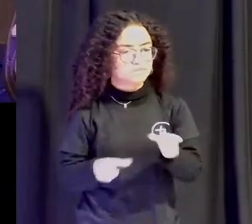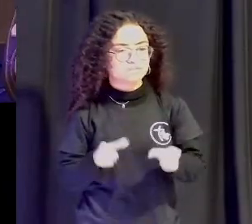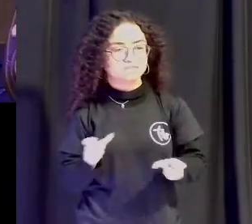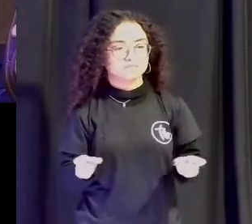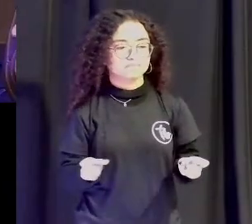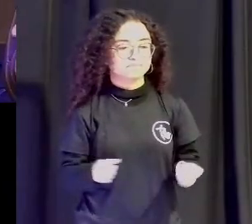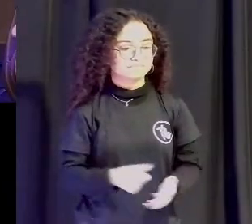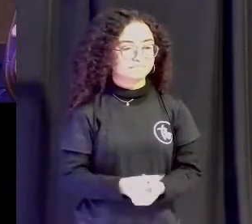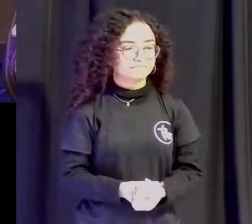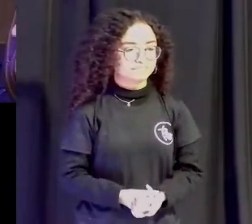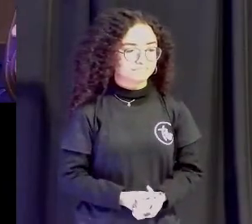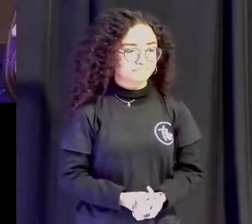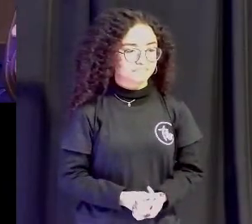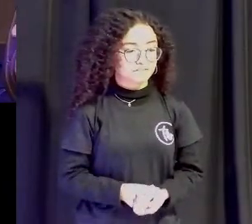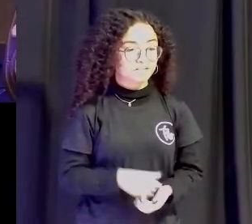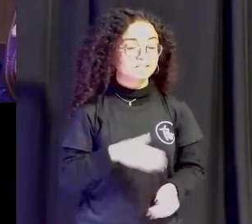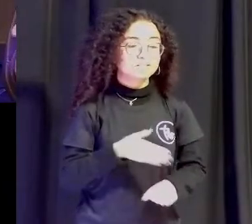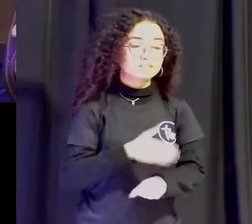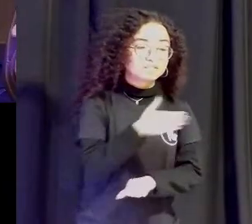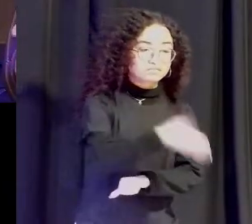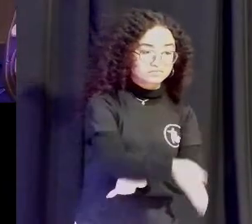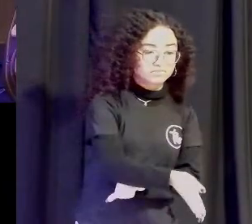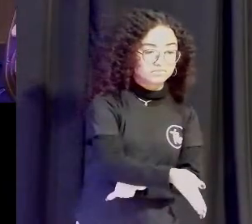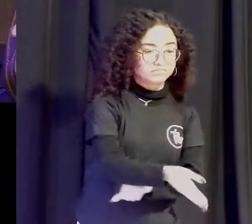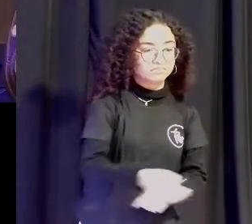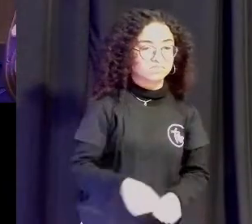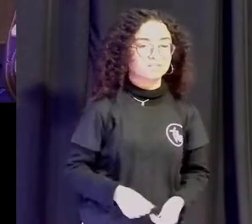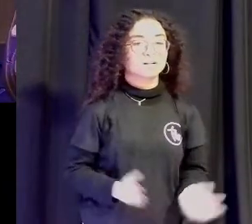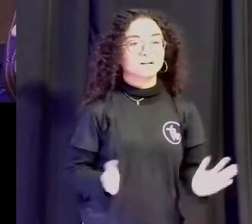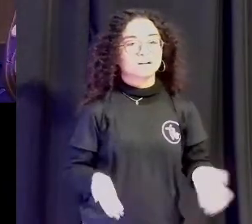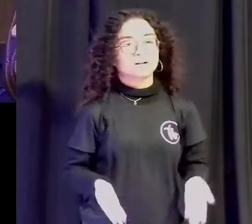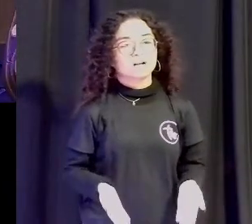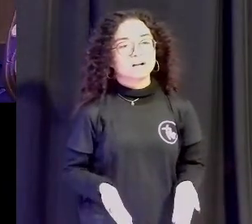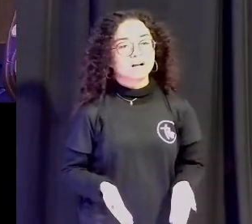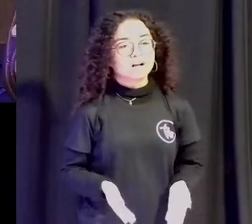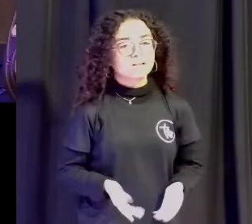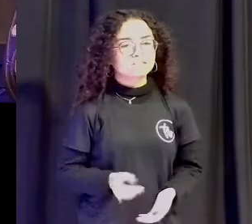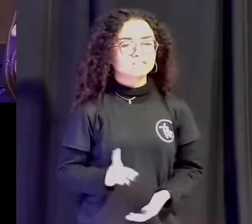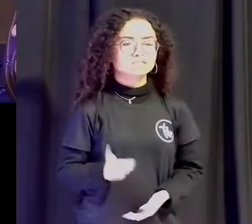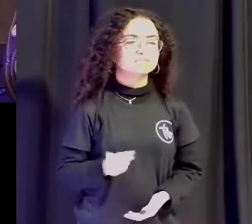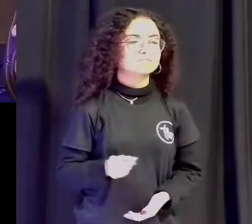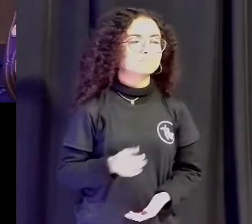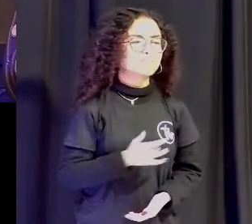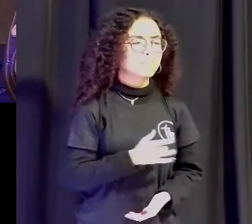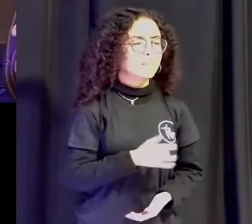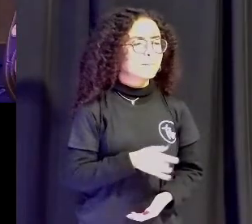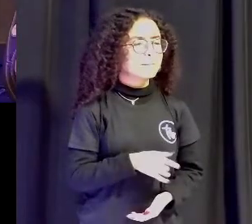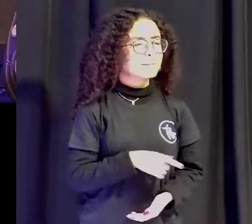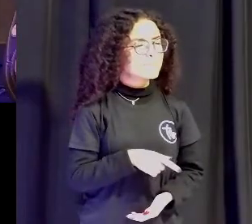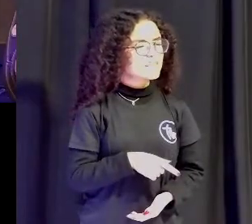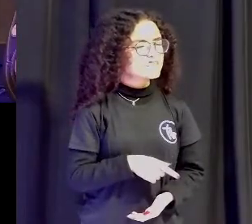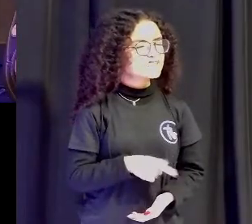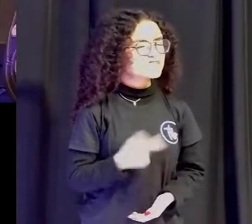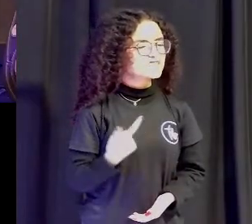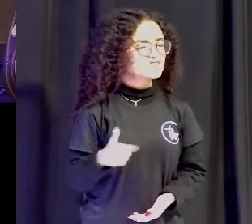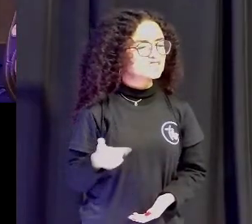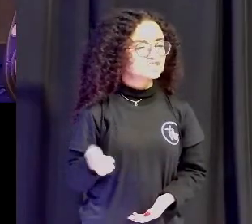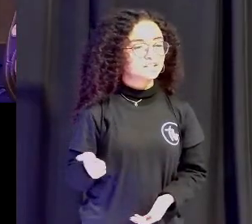E agora, ele se levanta. Não se trata de uma farsa. Não se trata aqui